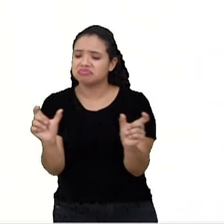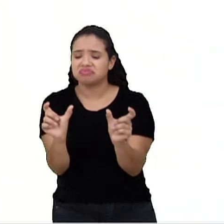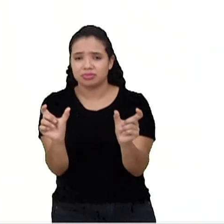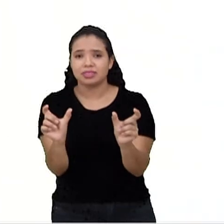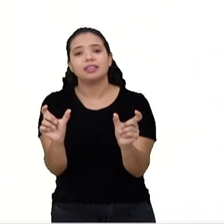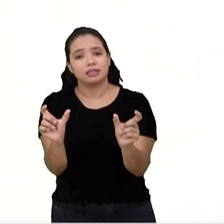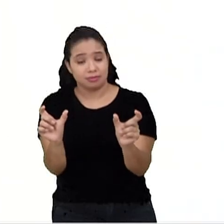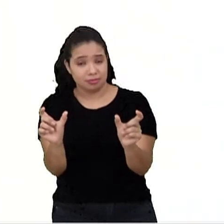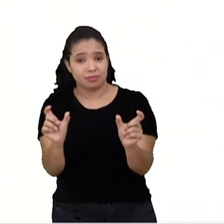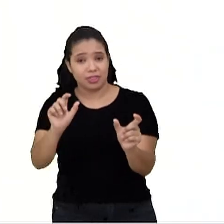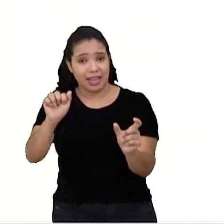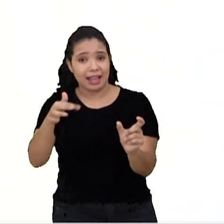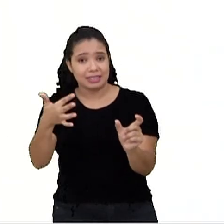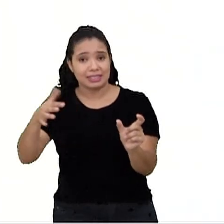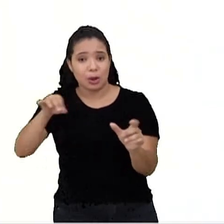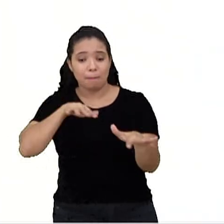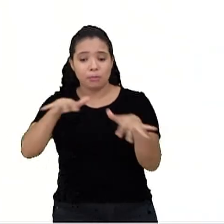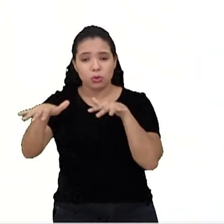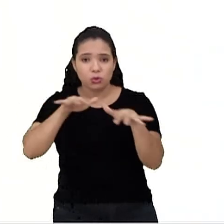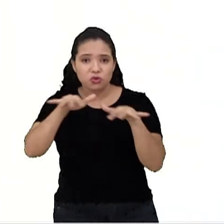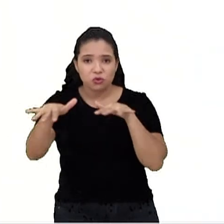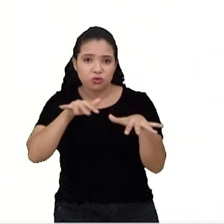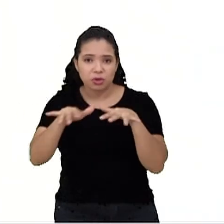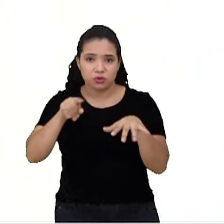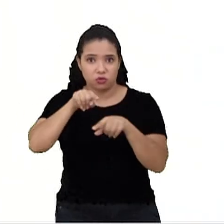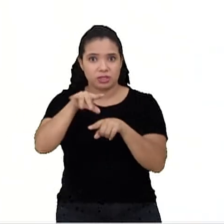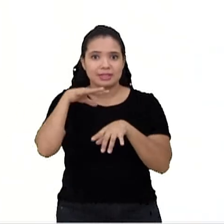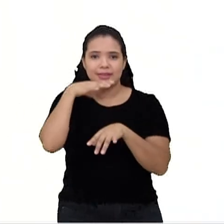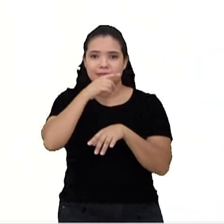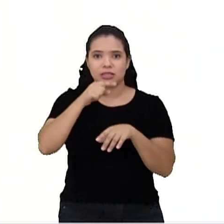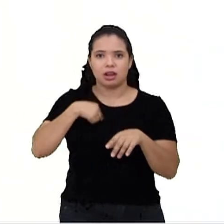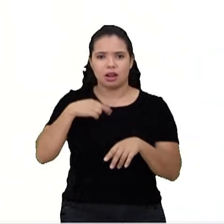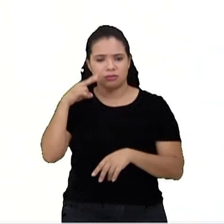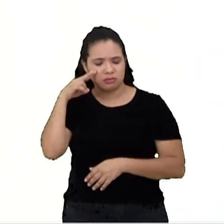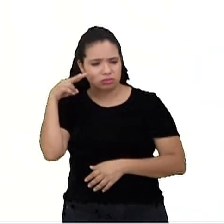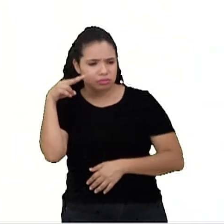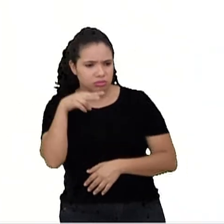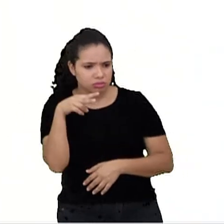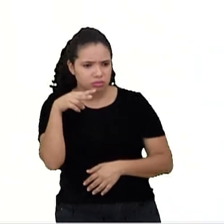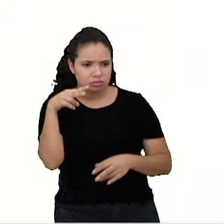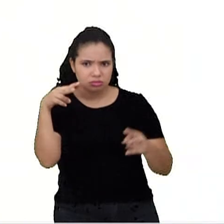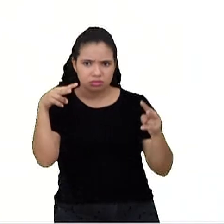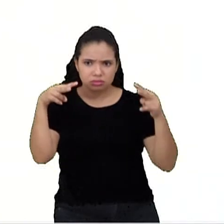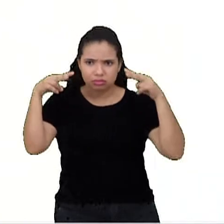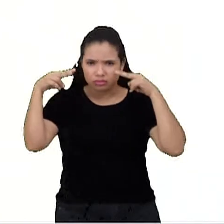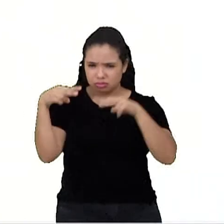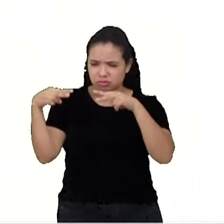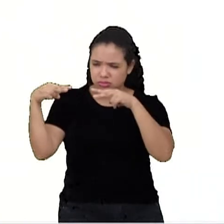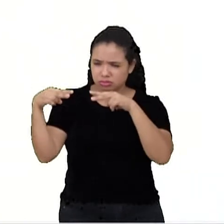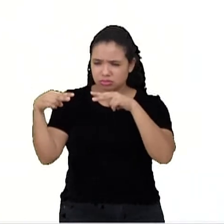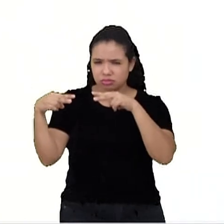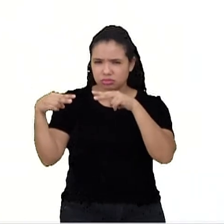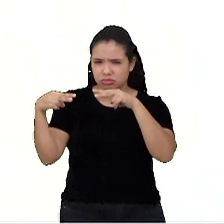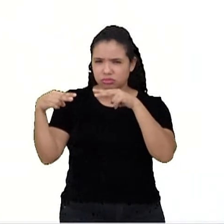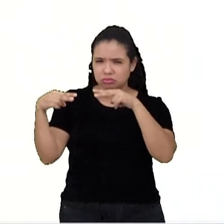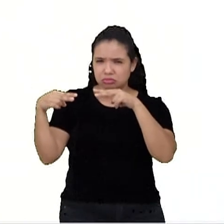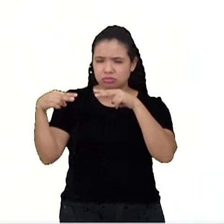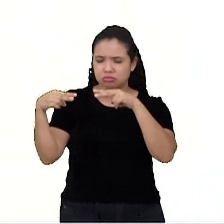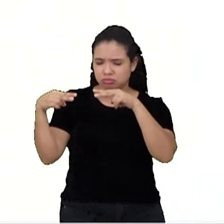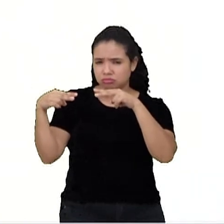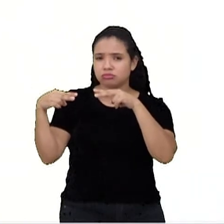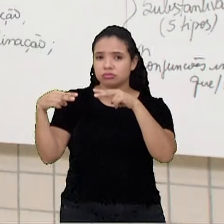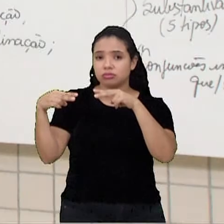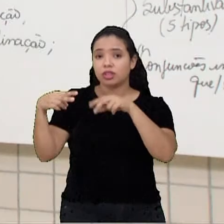indicando ação, você acha. Ela encarou um instante.